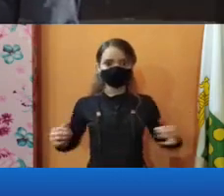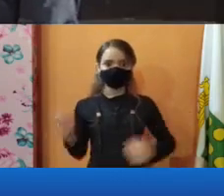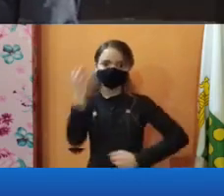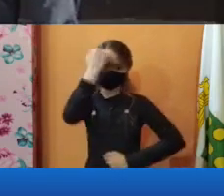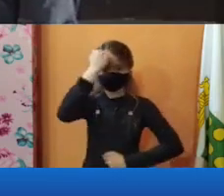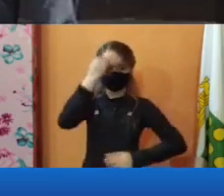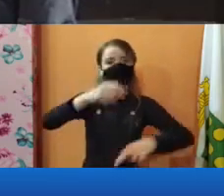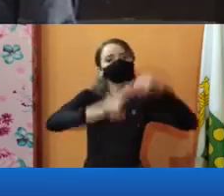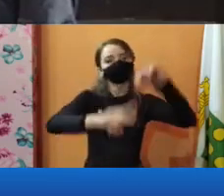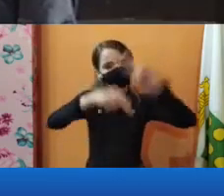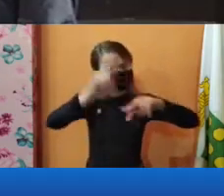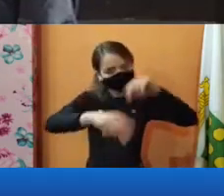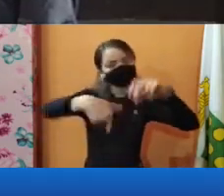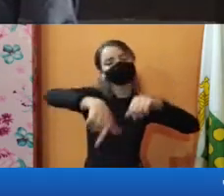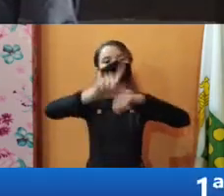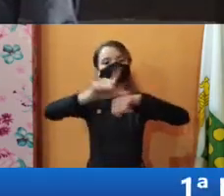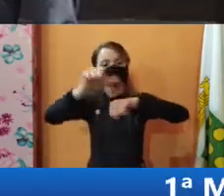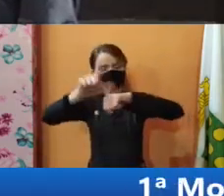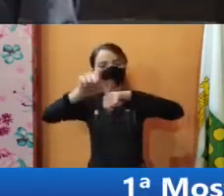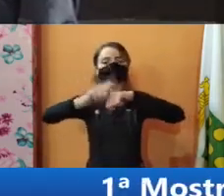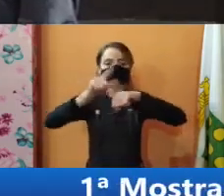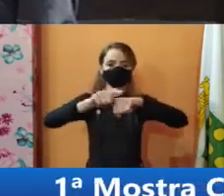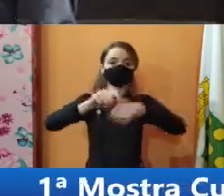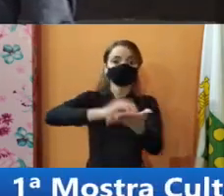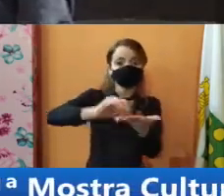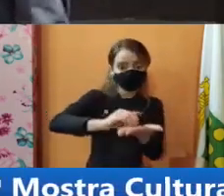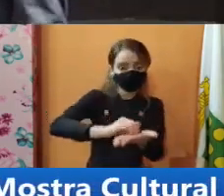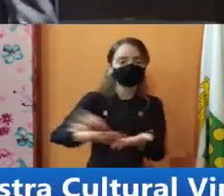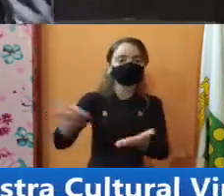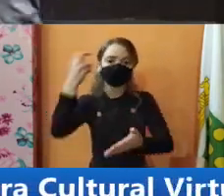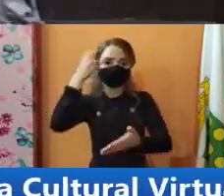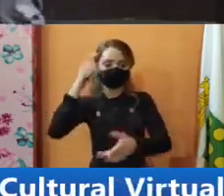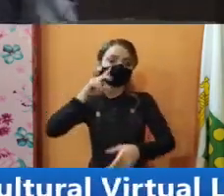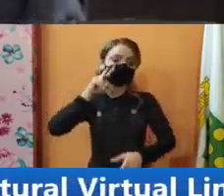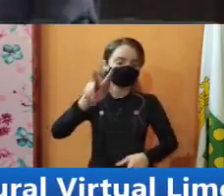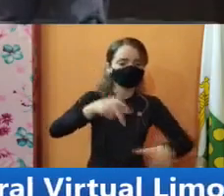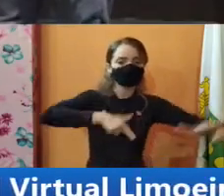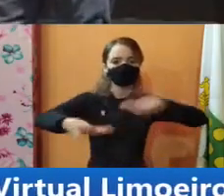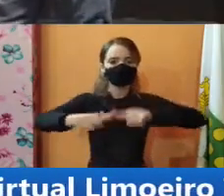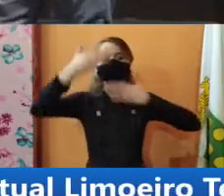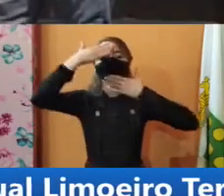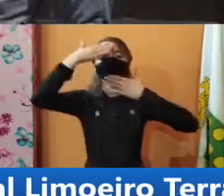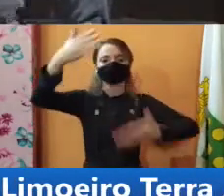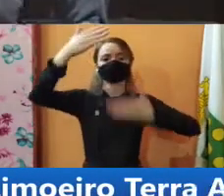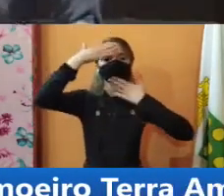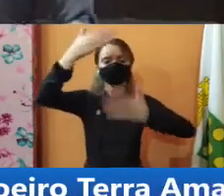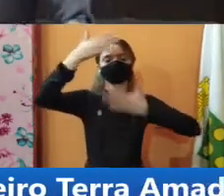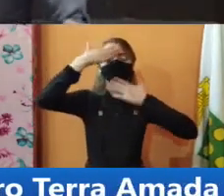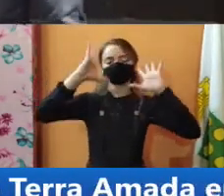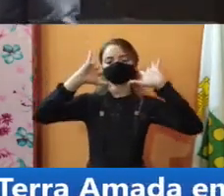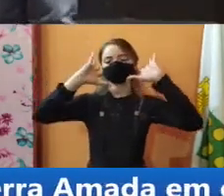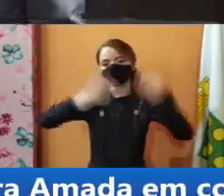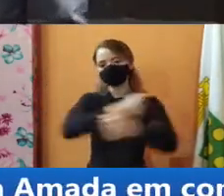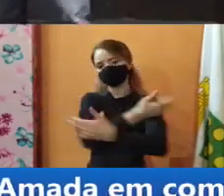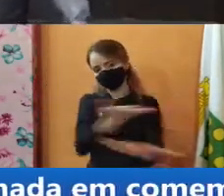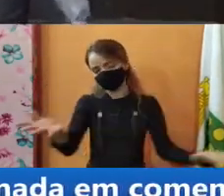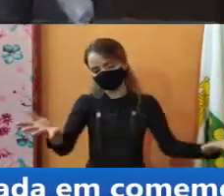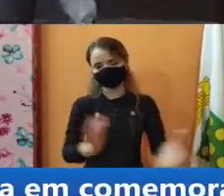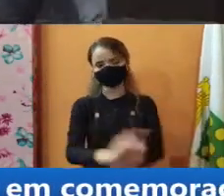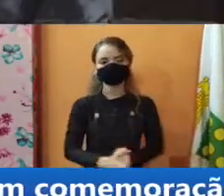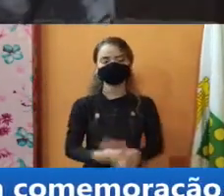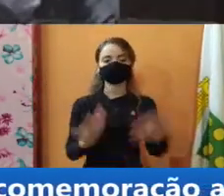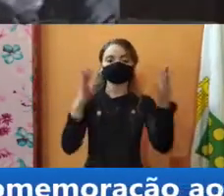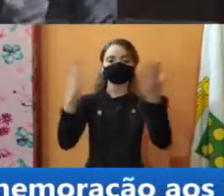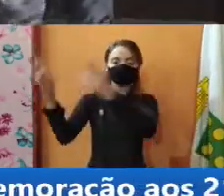Dodinha? Muito, está a nossa secretária Dodinha aqui que está vendo meu trabalho. Muito obrigado. Obrigado a todos. Valeu, Osiel.